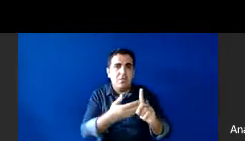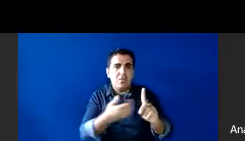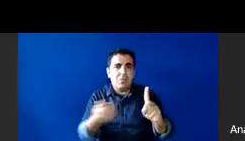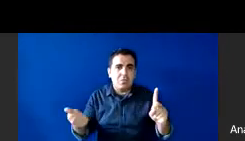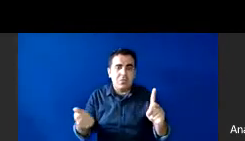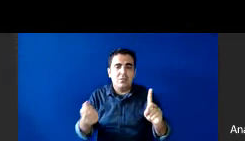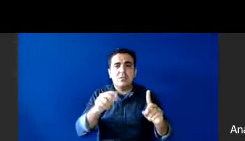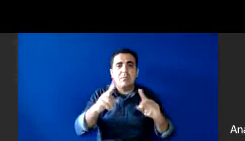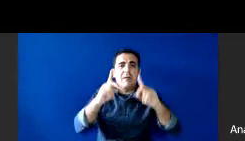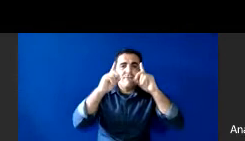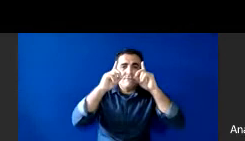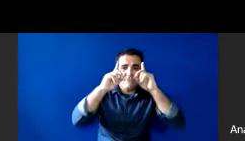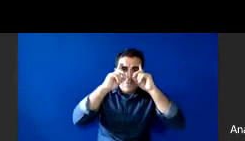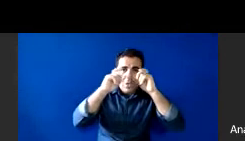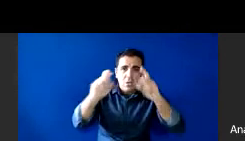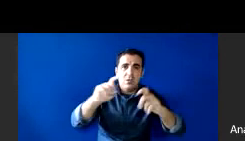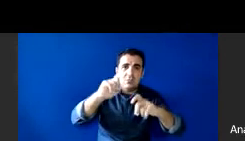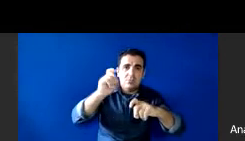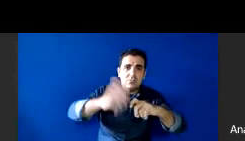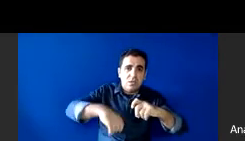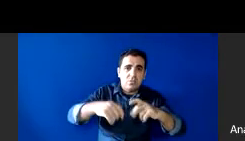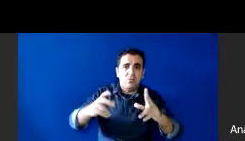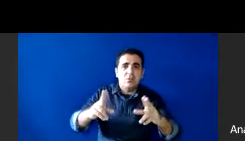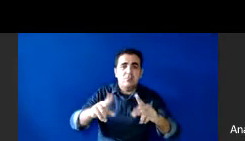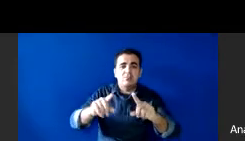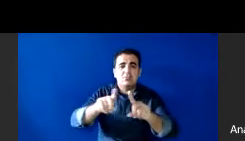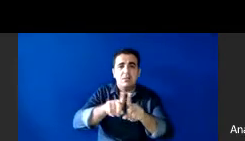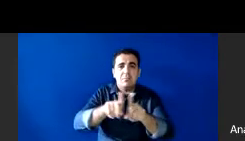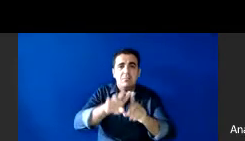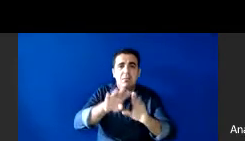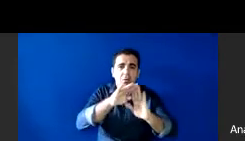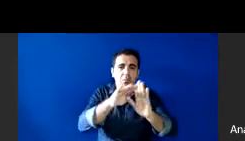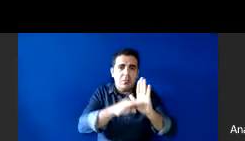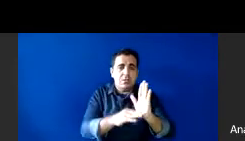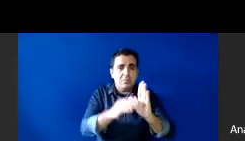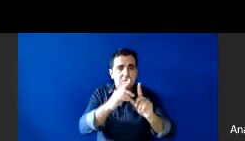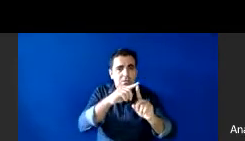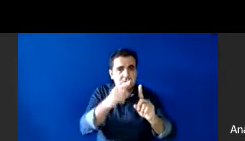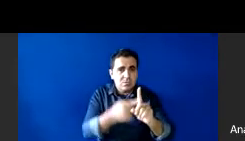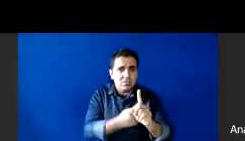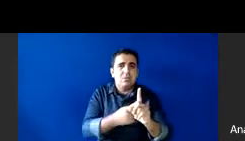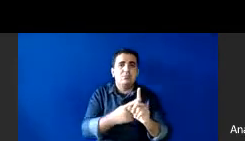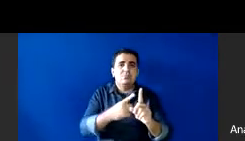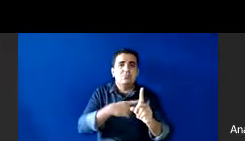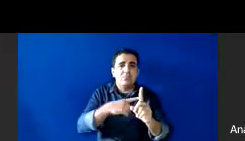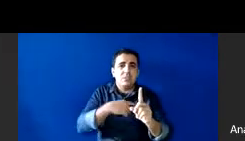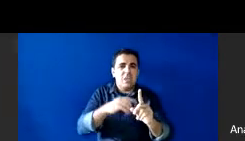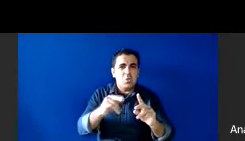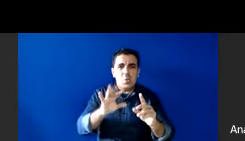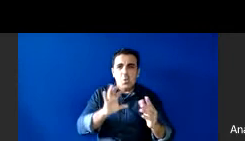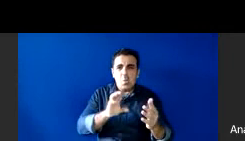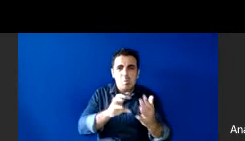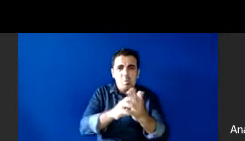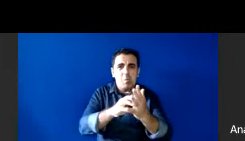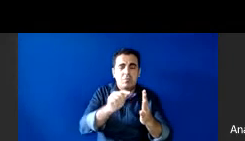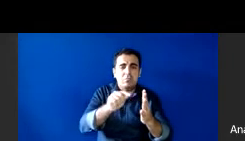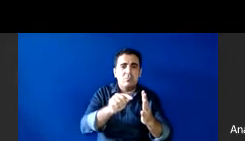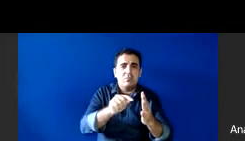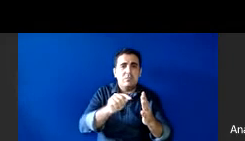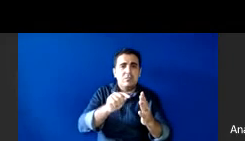questão da violência sexual, do aborto legal e do planejamento reprodutivo, impacta na morte materna, que é um importante